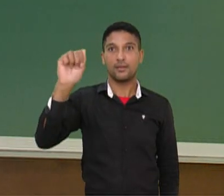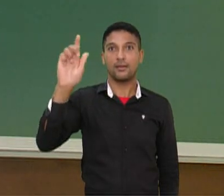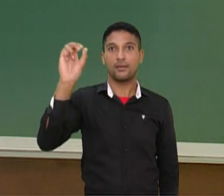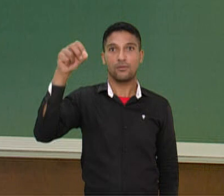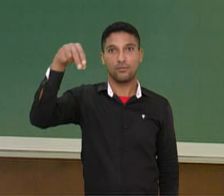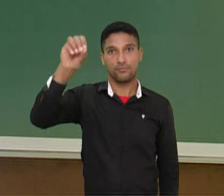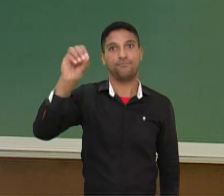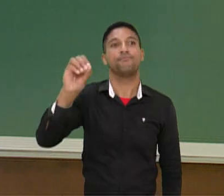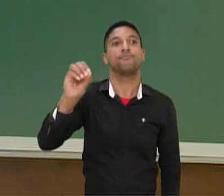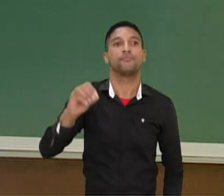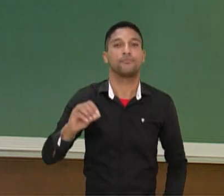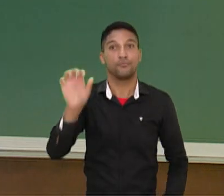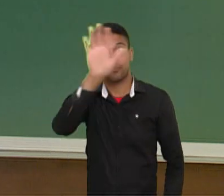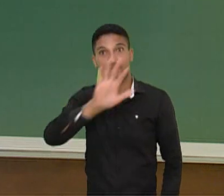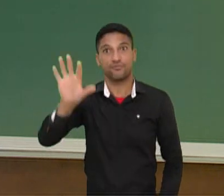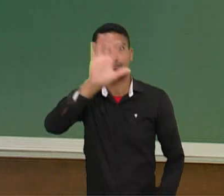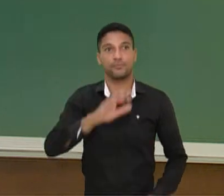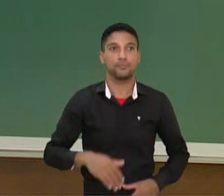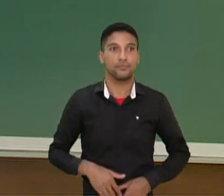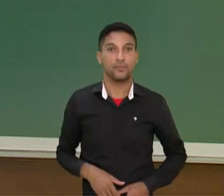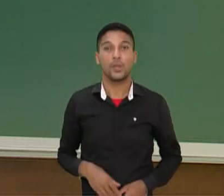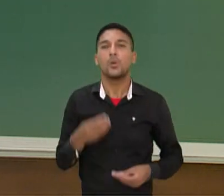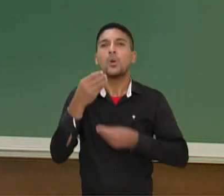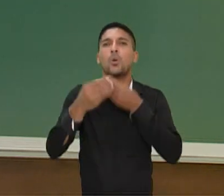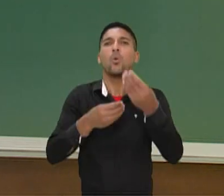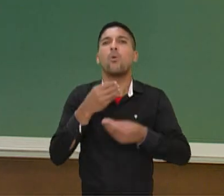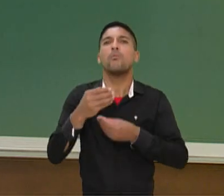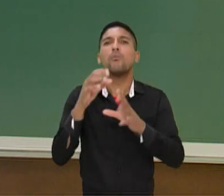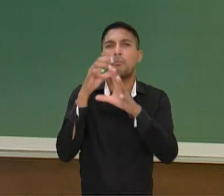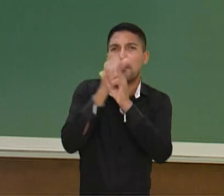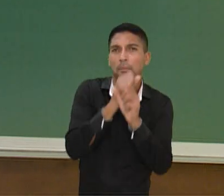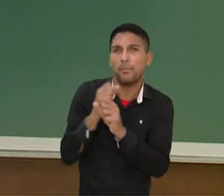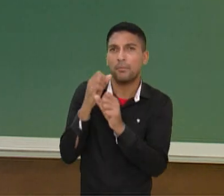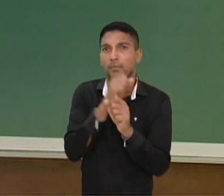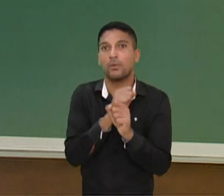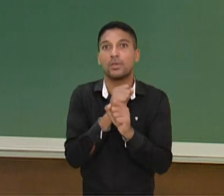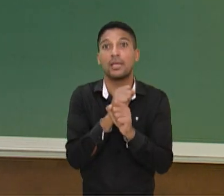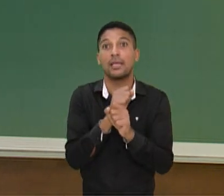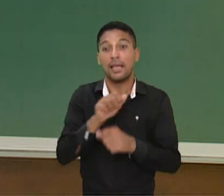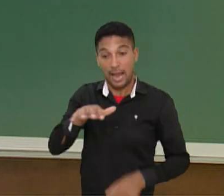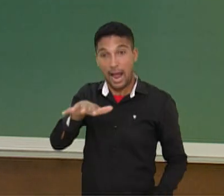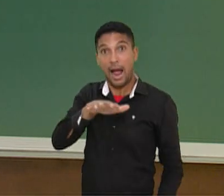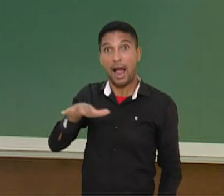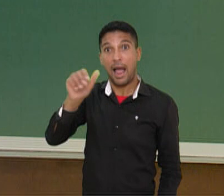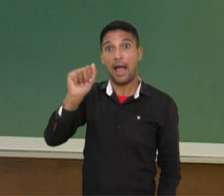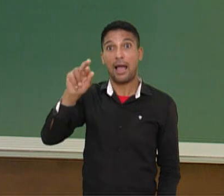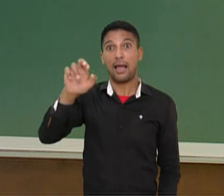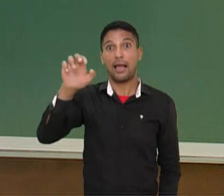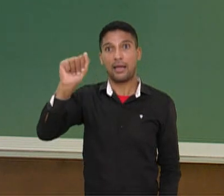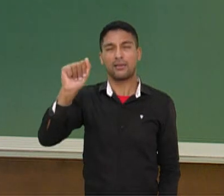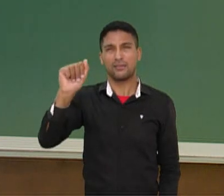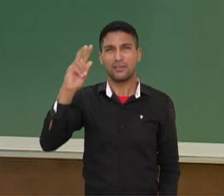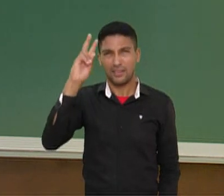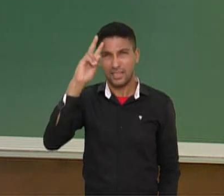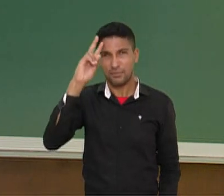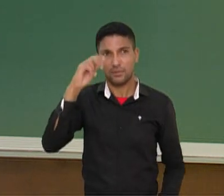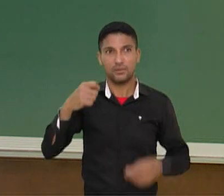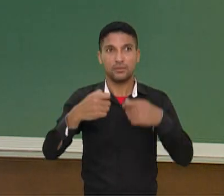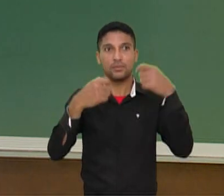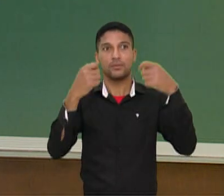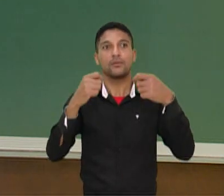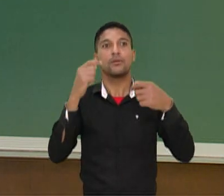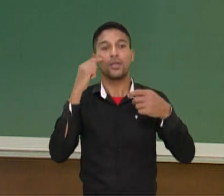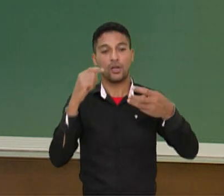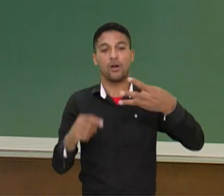para calcular área, repartimos as figuras, lembra que o professor repartia as figuras em figuras que a gente